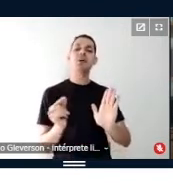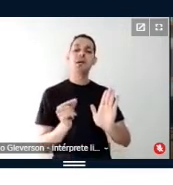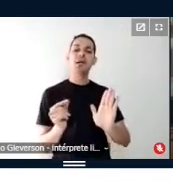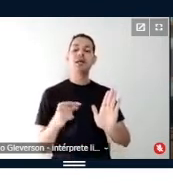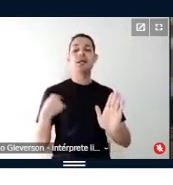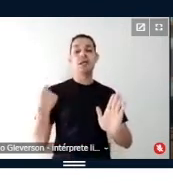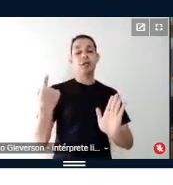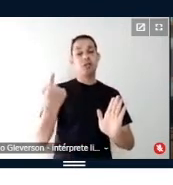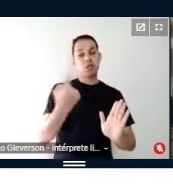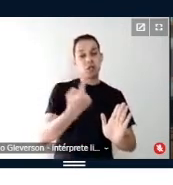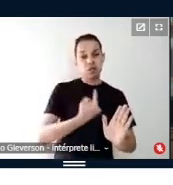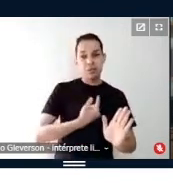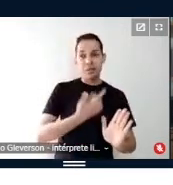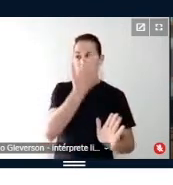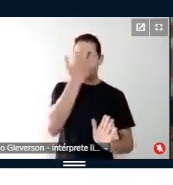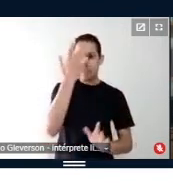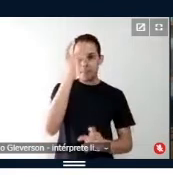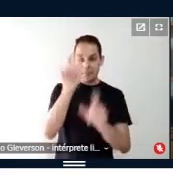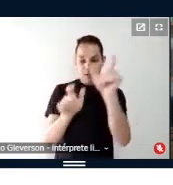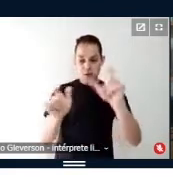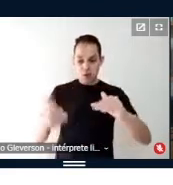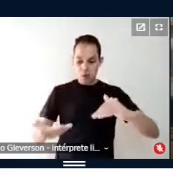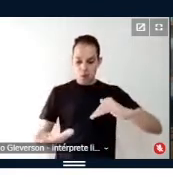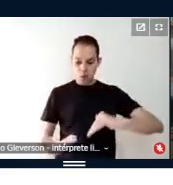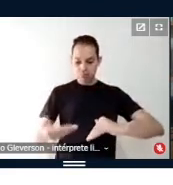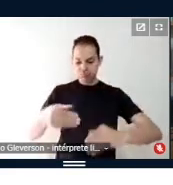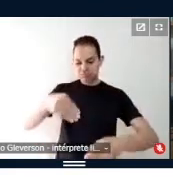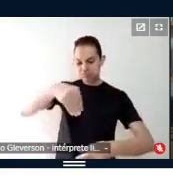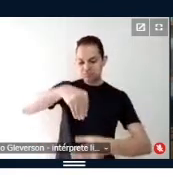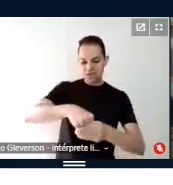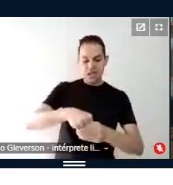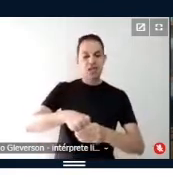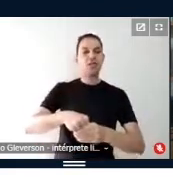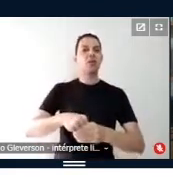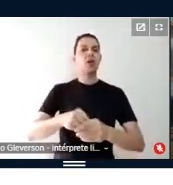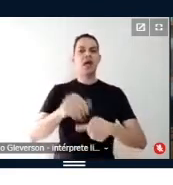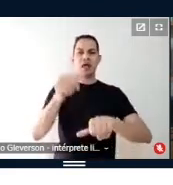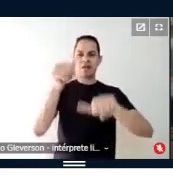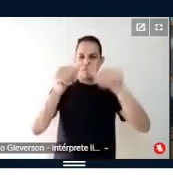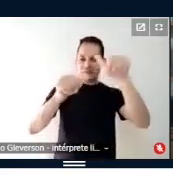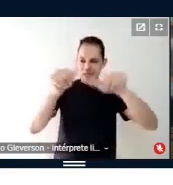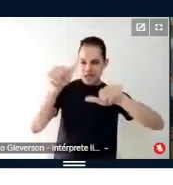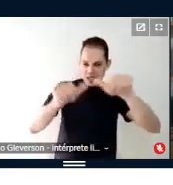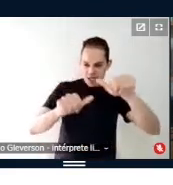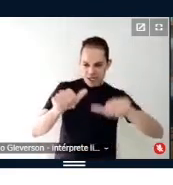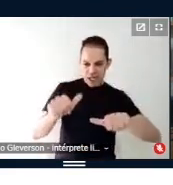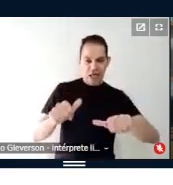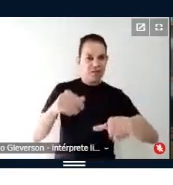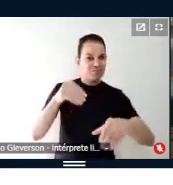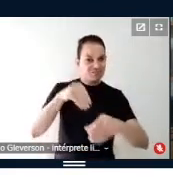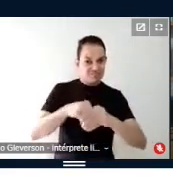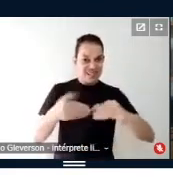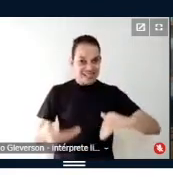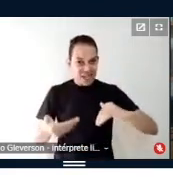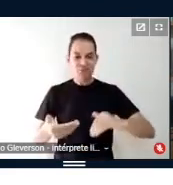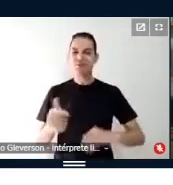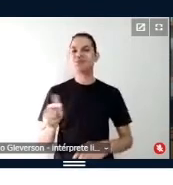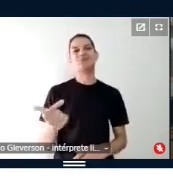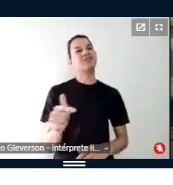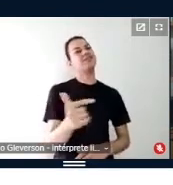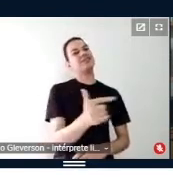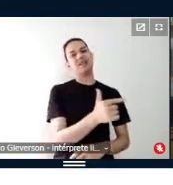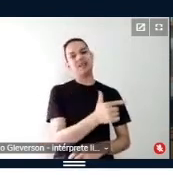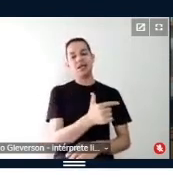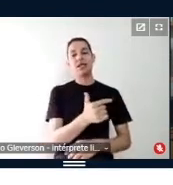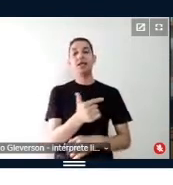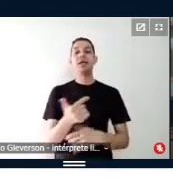temos pessoas dentro do congresso que poderiam avaliar ou que poderiam acompanhar, mas nós teríamos